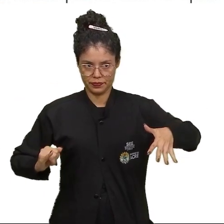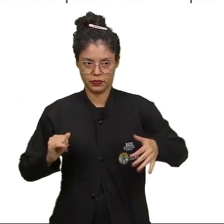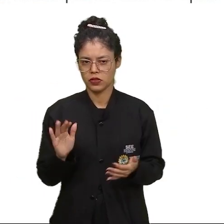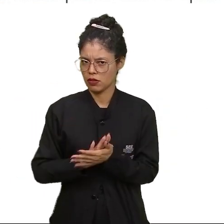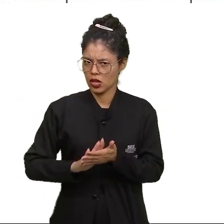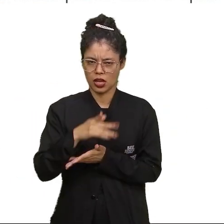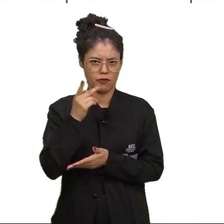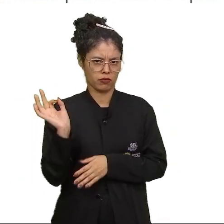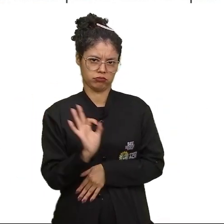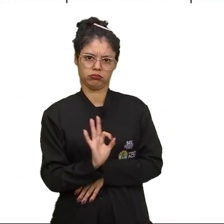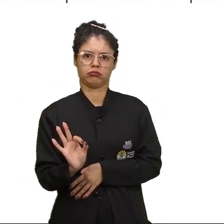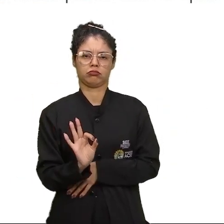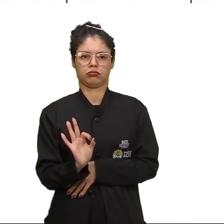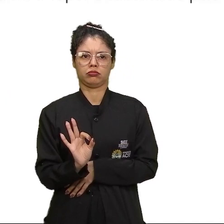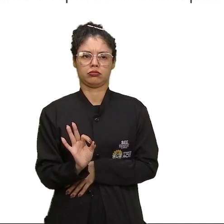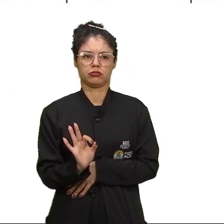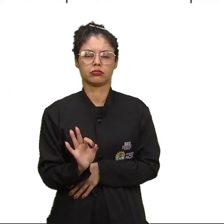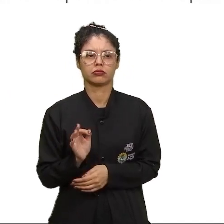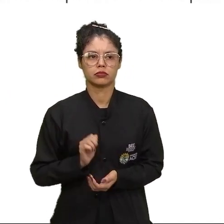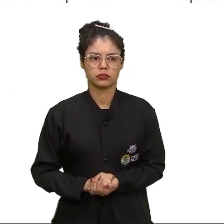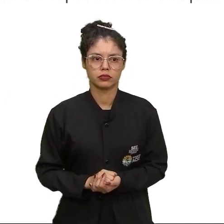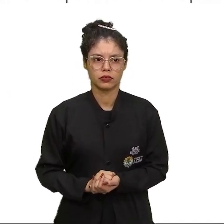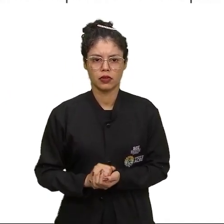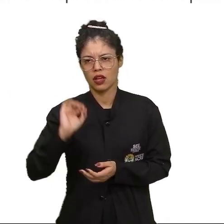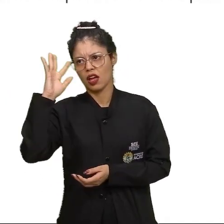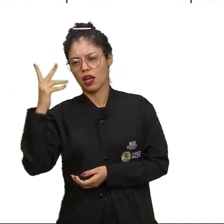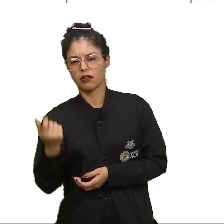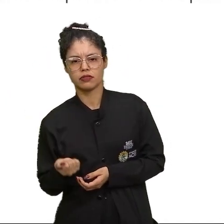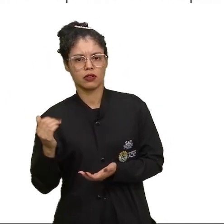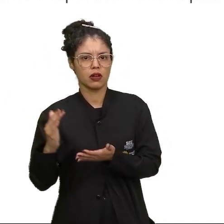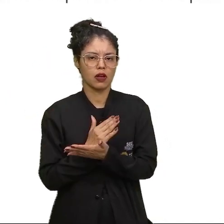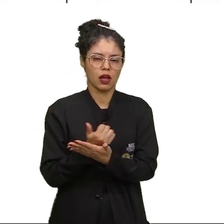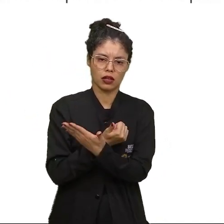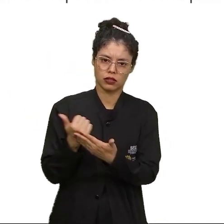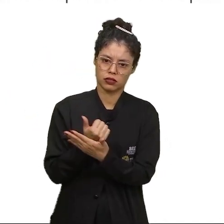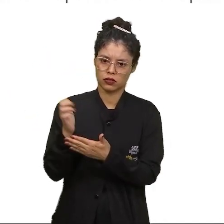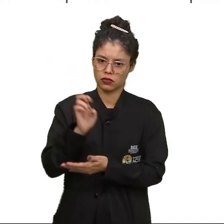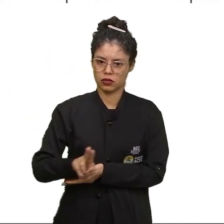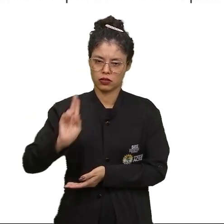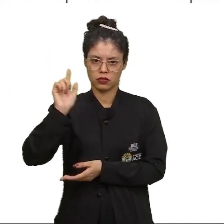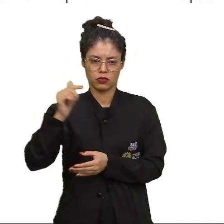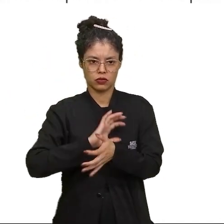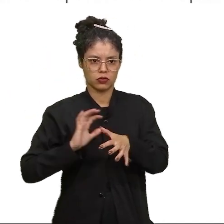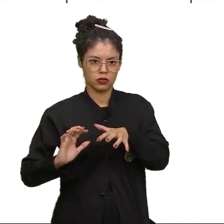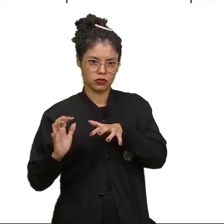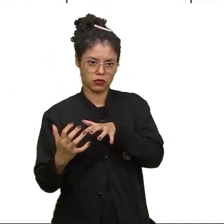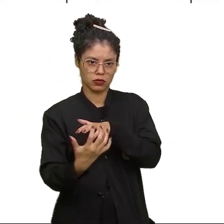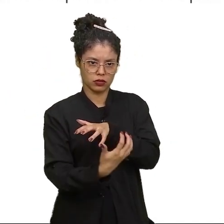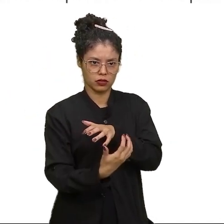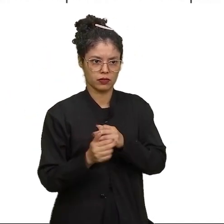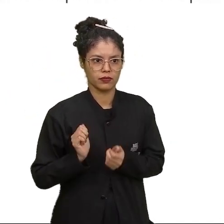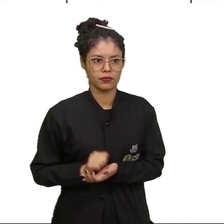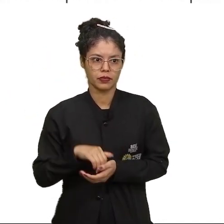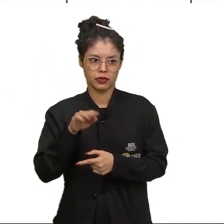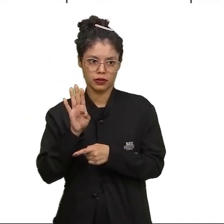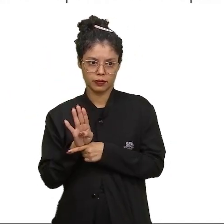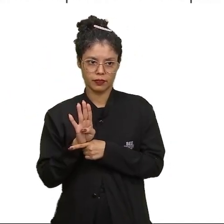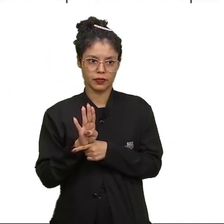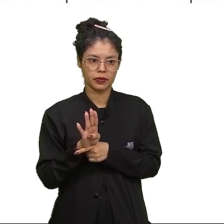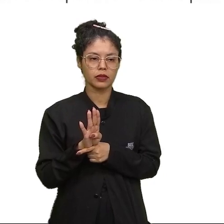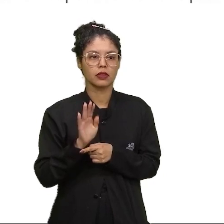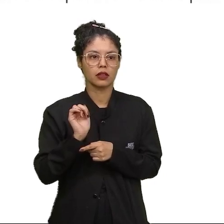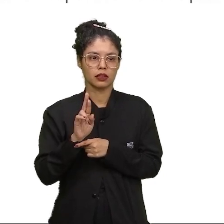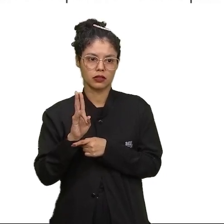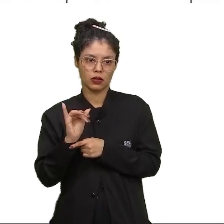nenhum momento está falando no texto sobre a África, sobre a ação dos europeus sobre os demais continentes. B. A ascensão gradual